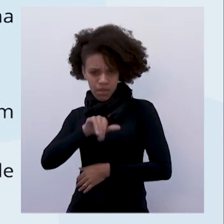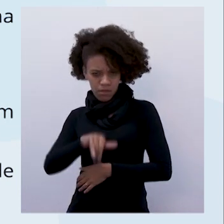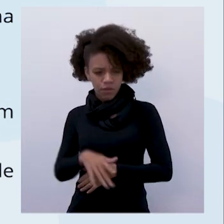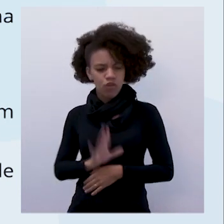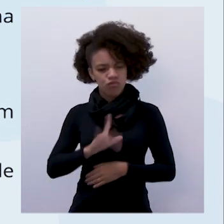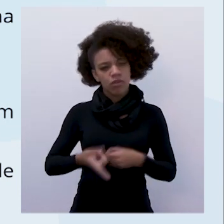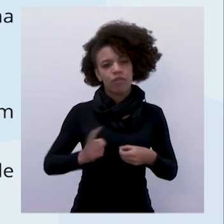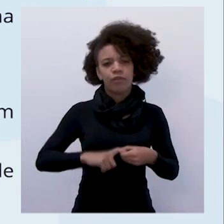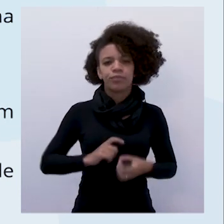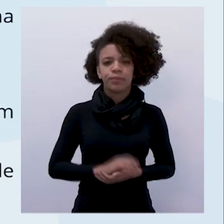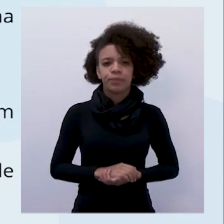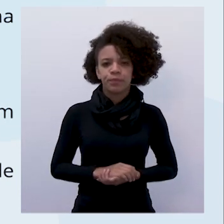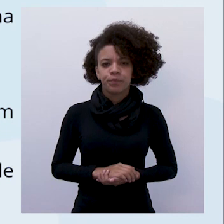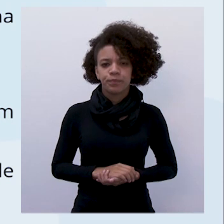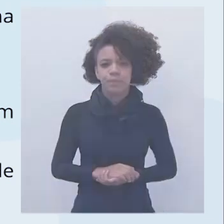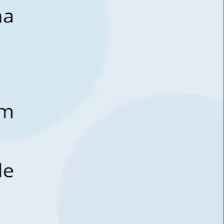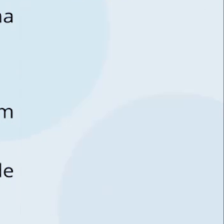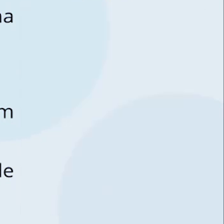volta.